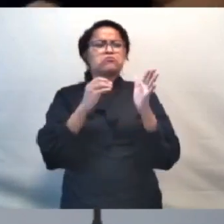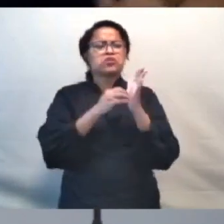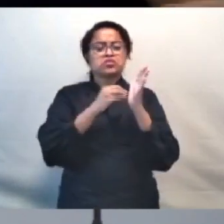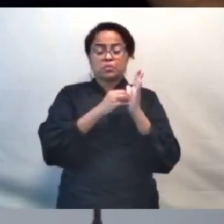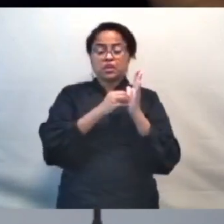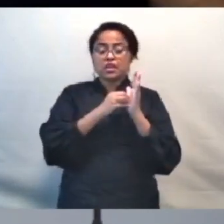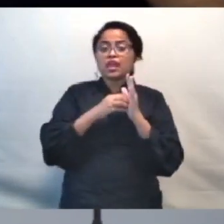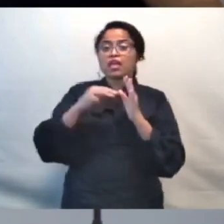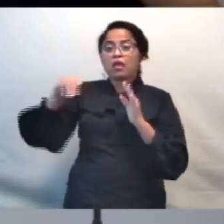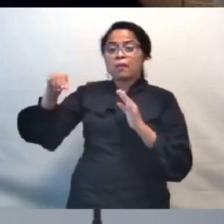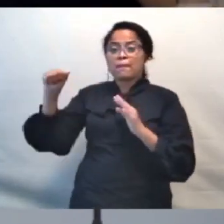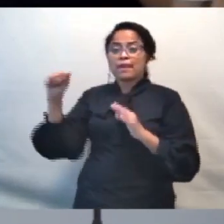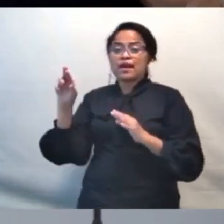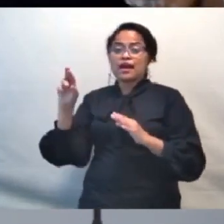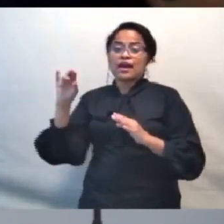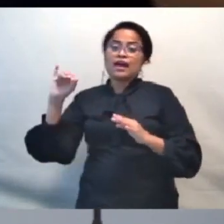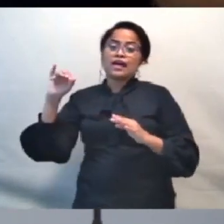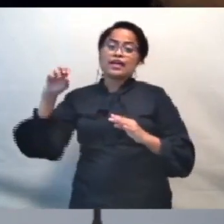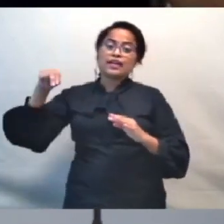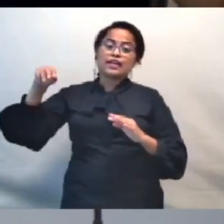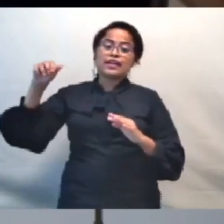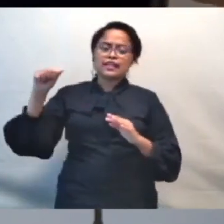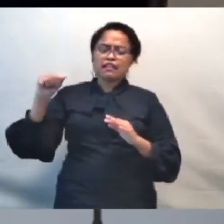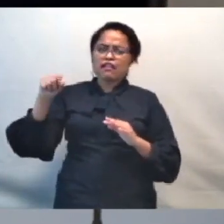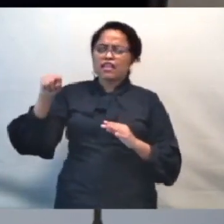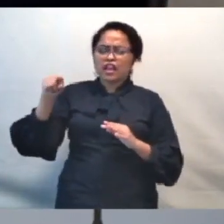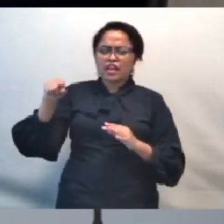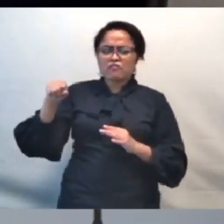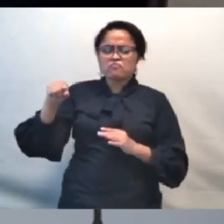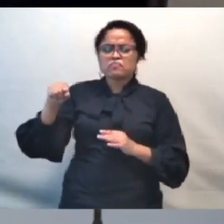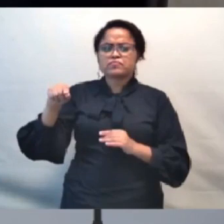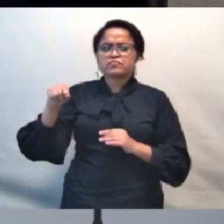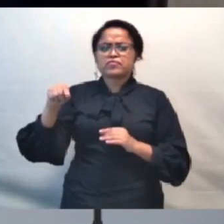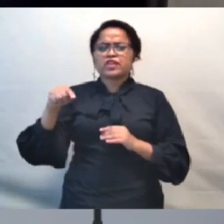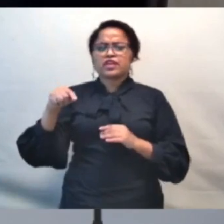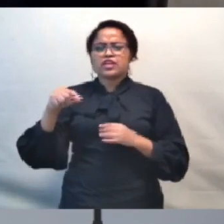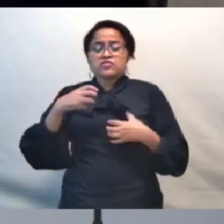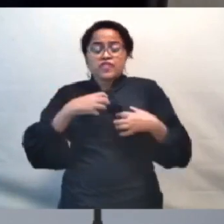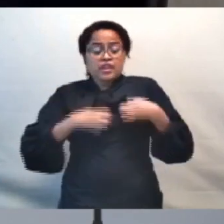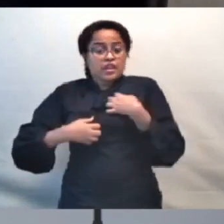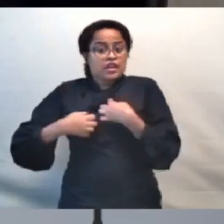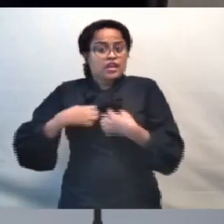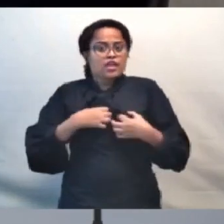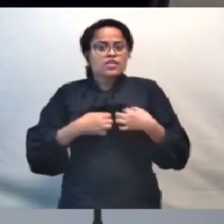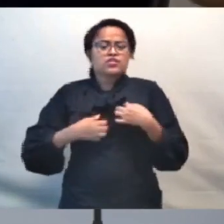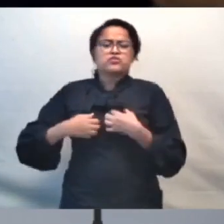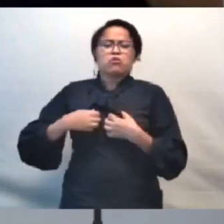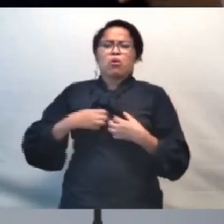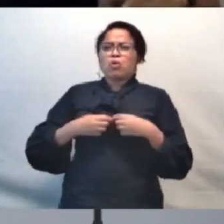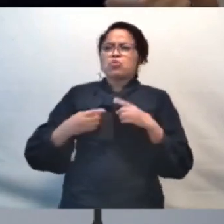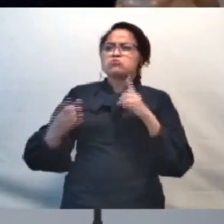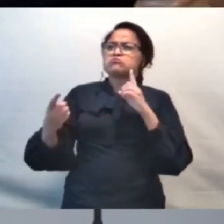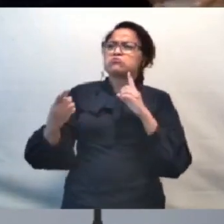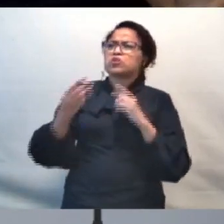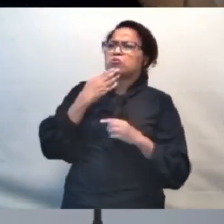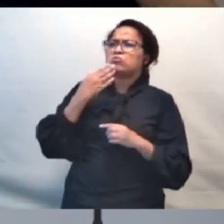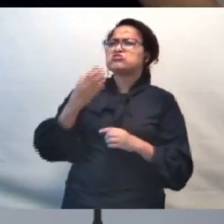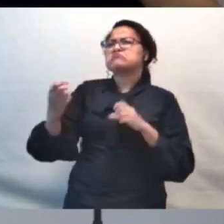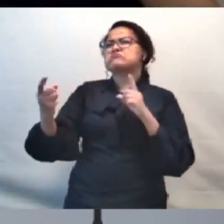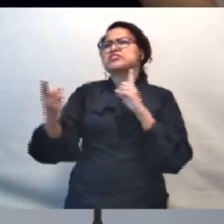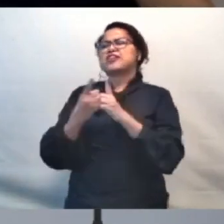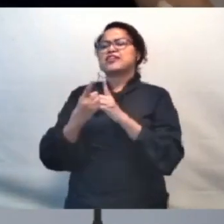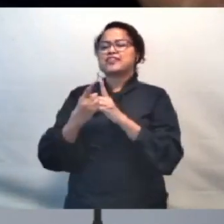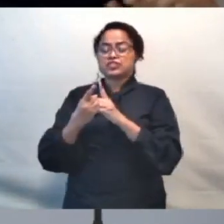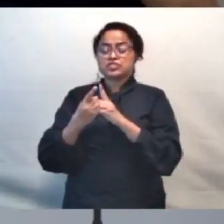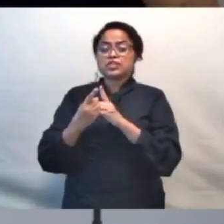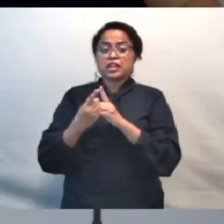Às vezes a gente fica às vezes ansioso para que aquele pedido seja atendido, para a gente fazer uma prestação de conta como vereador, representante da população de